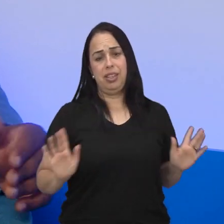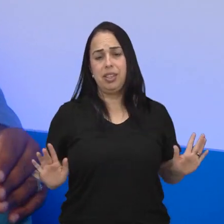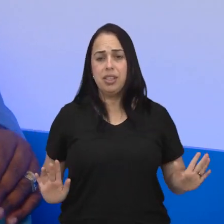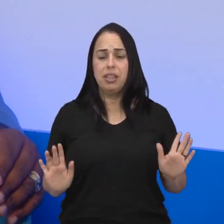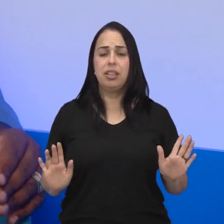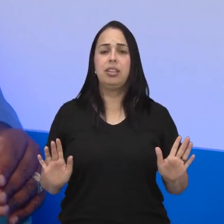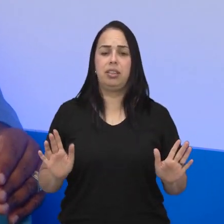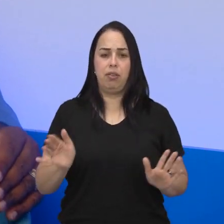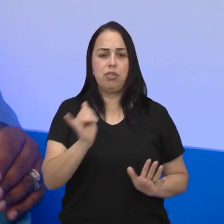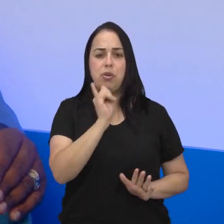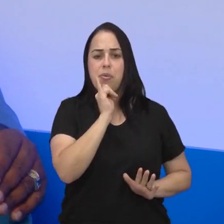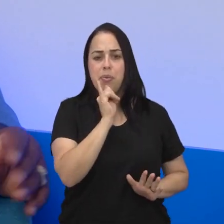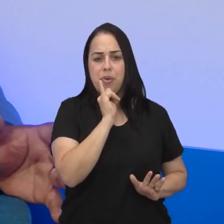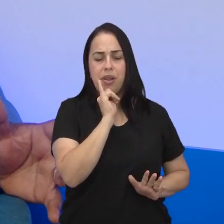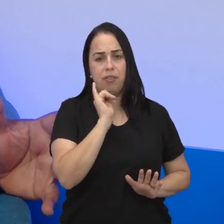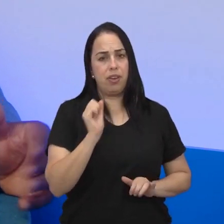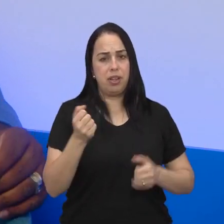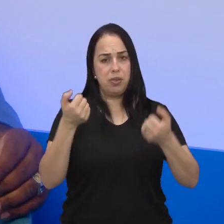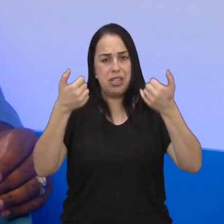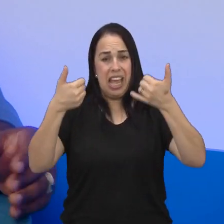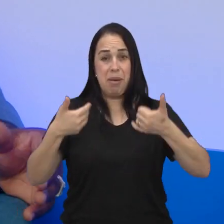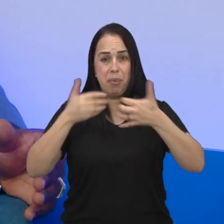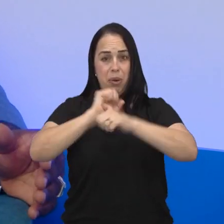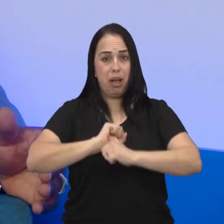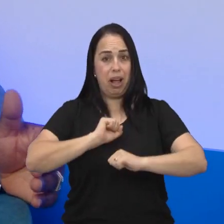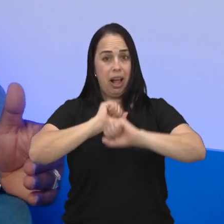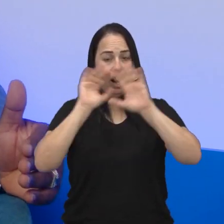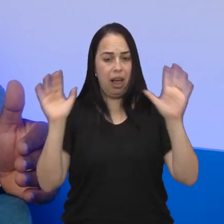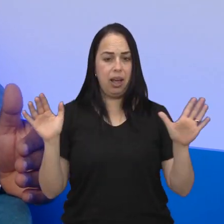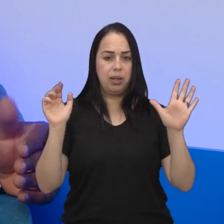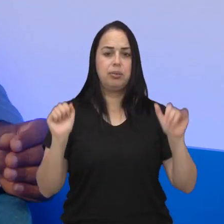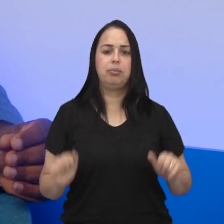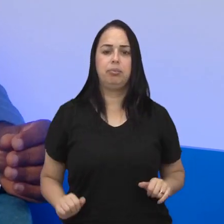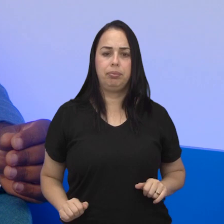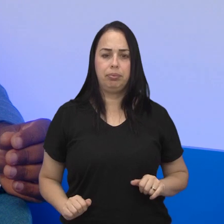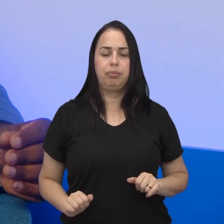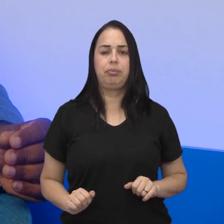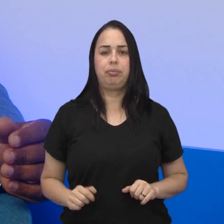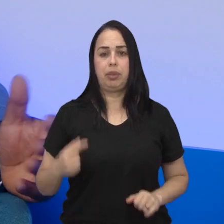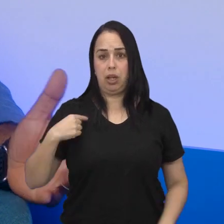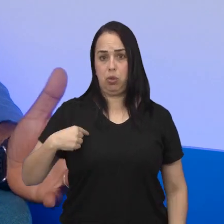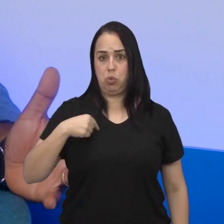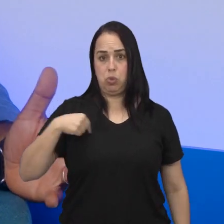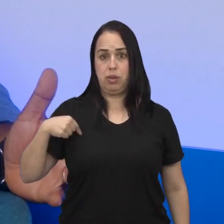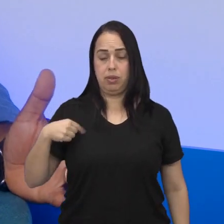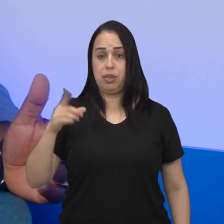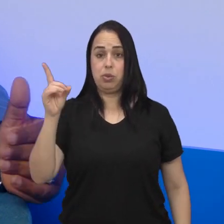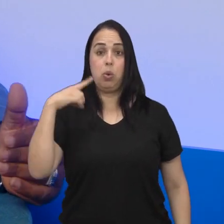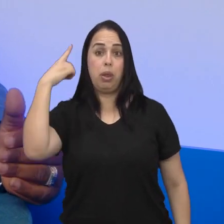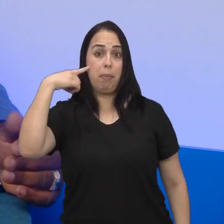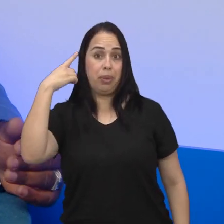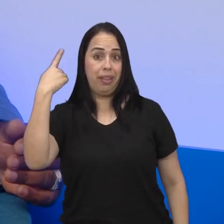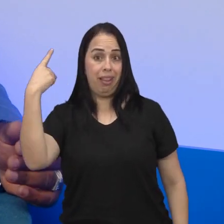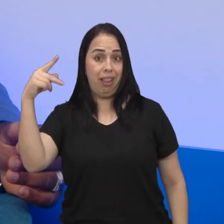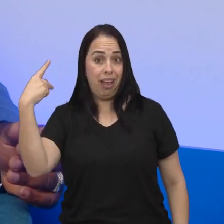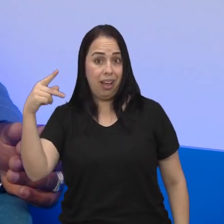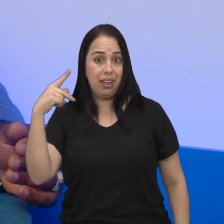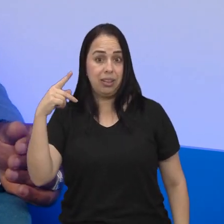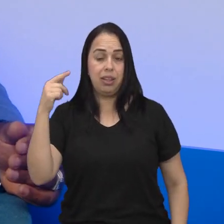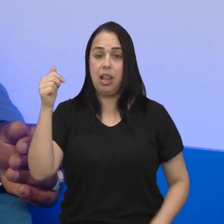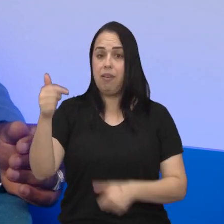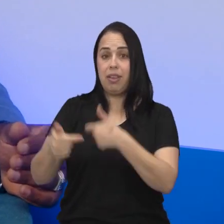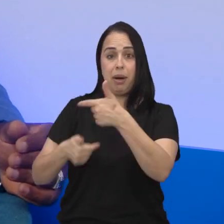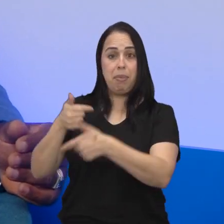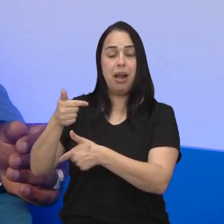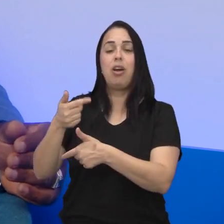um país. E assim, eu vou dar um exemplo claro, né? Na Suíça, o deputado, ele